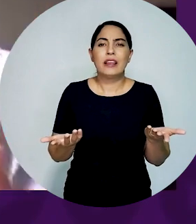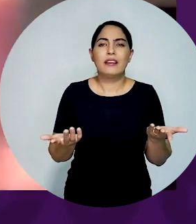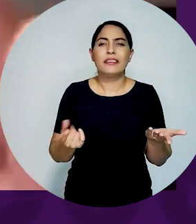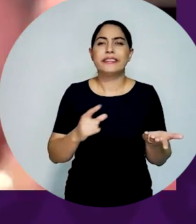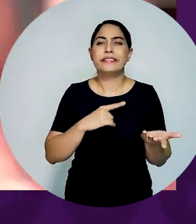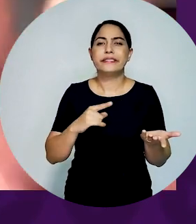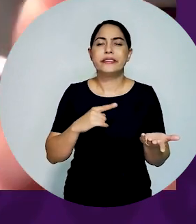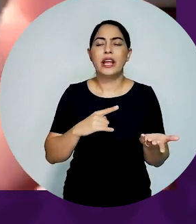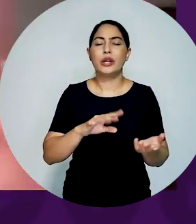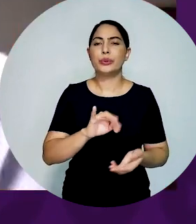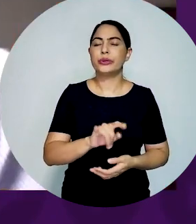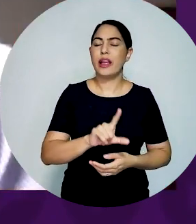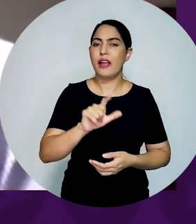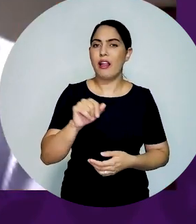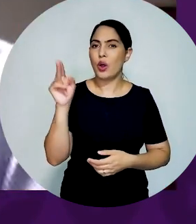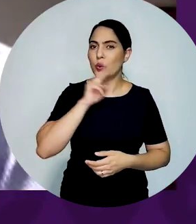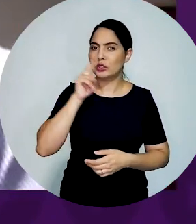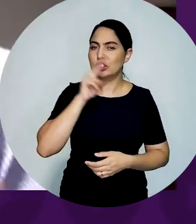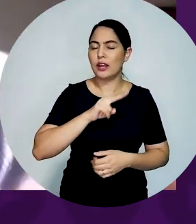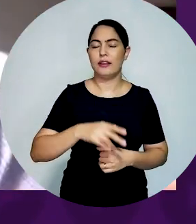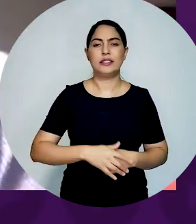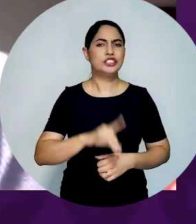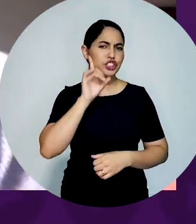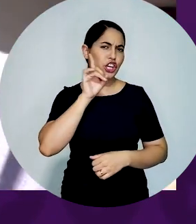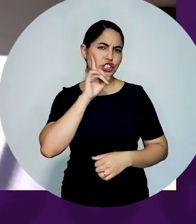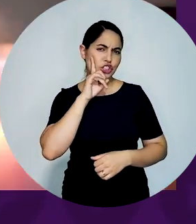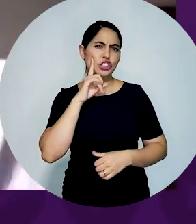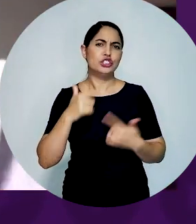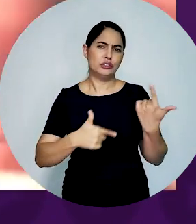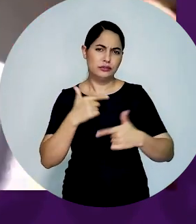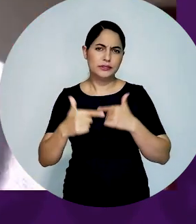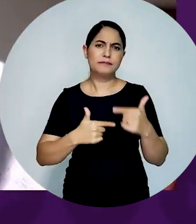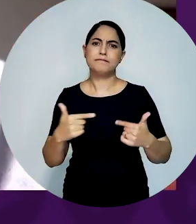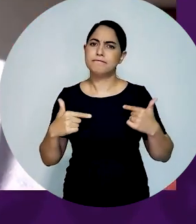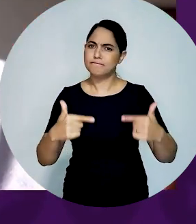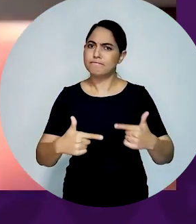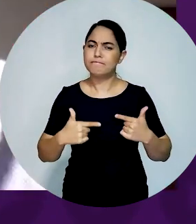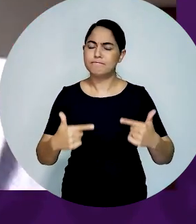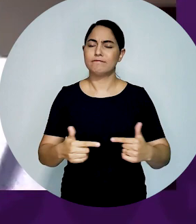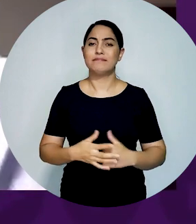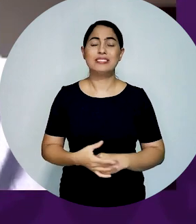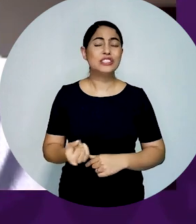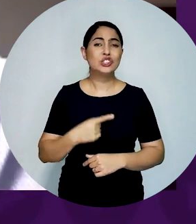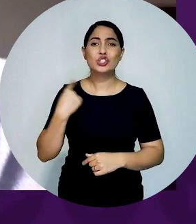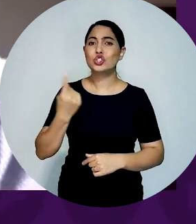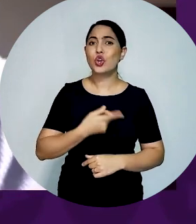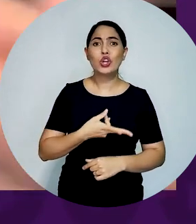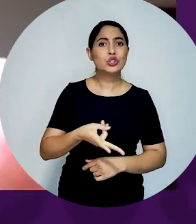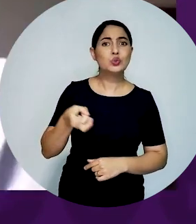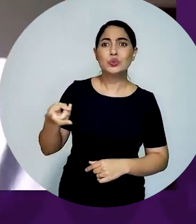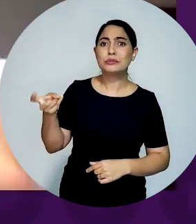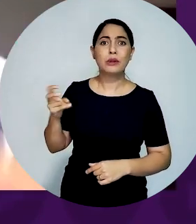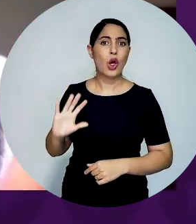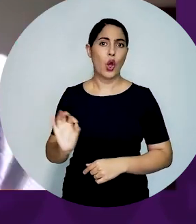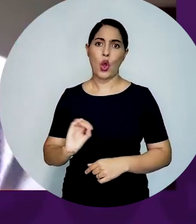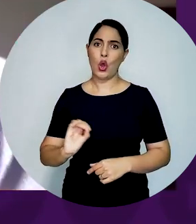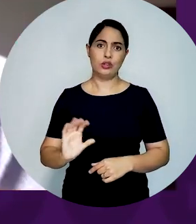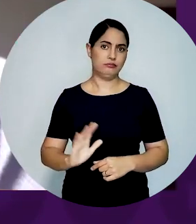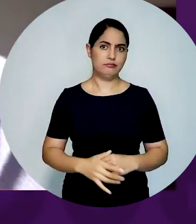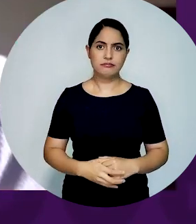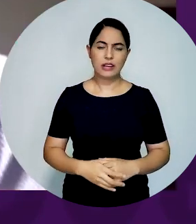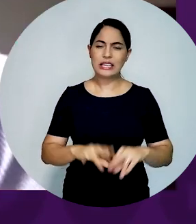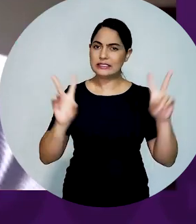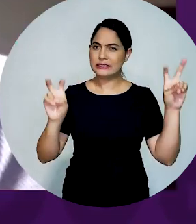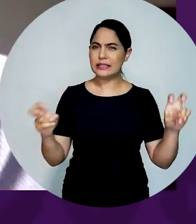assim, lá nos desvãos da tutela de urgência, que é uma coisa do nosso dia a dia, a gente acaba não explorando as